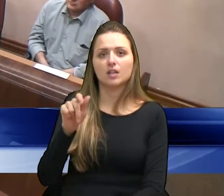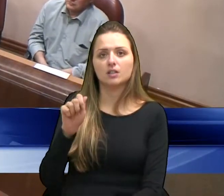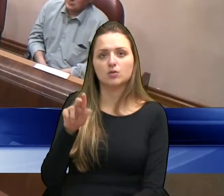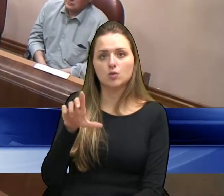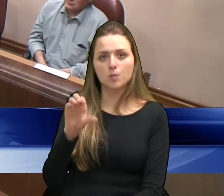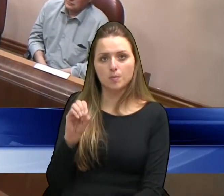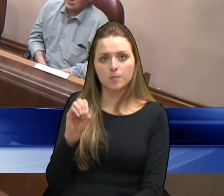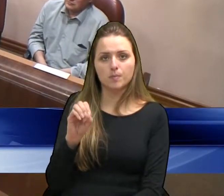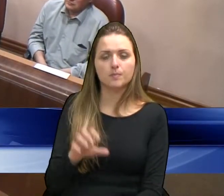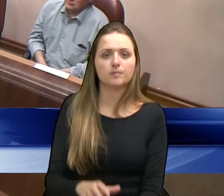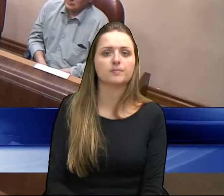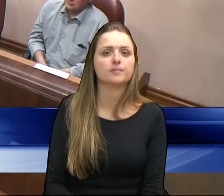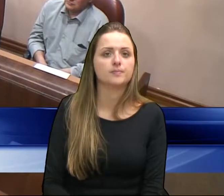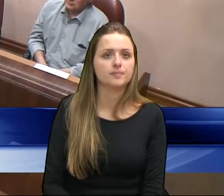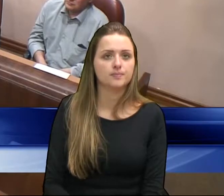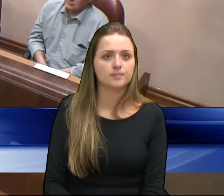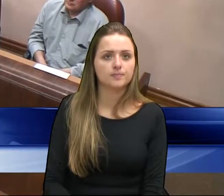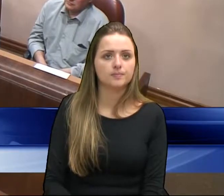César.